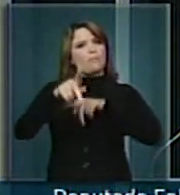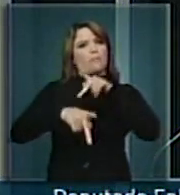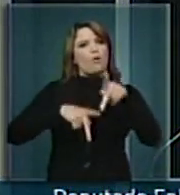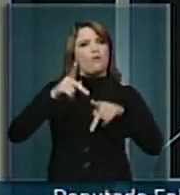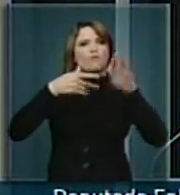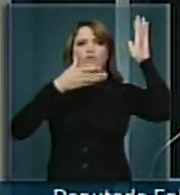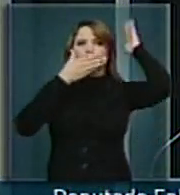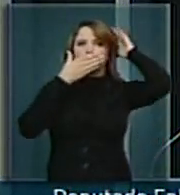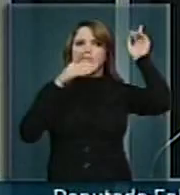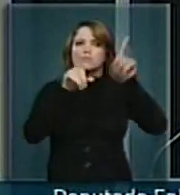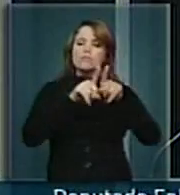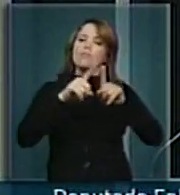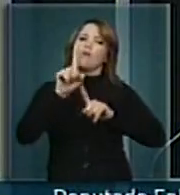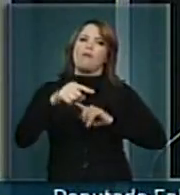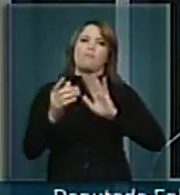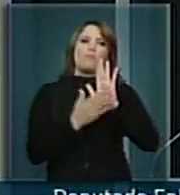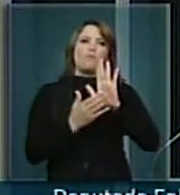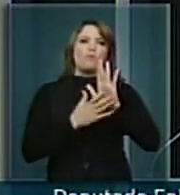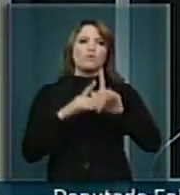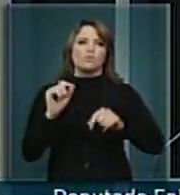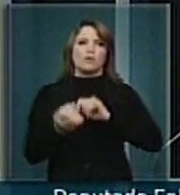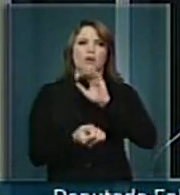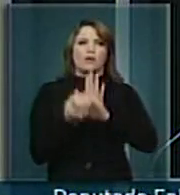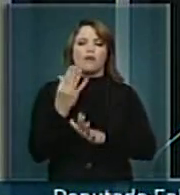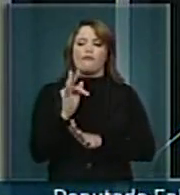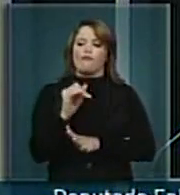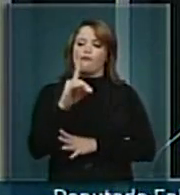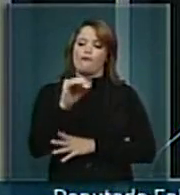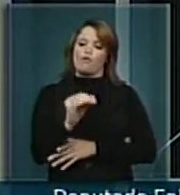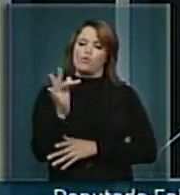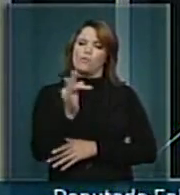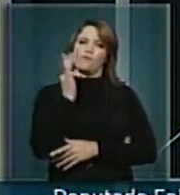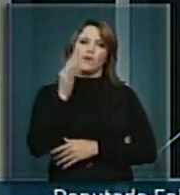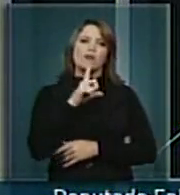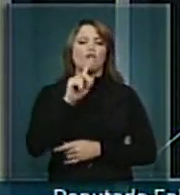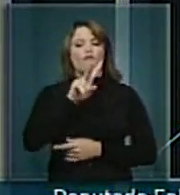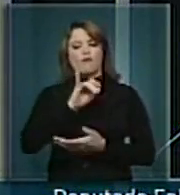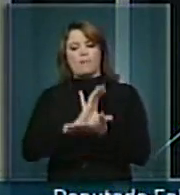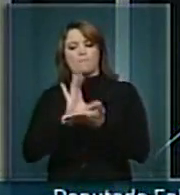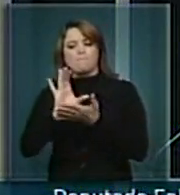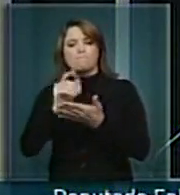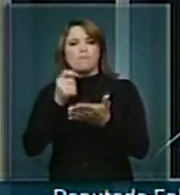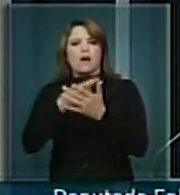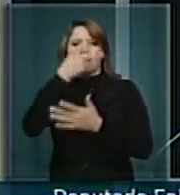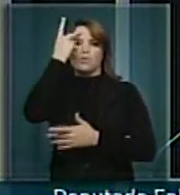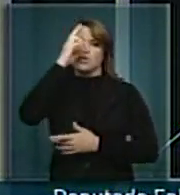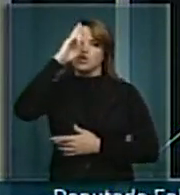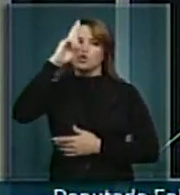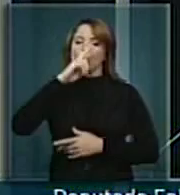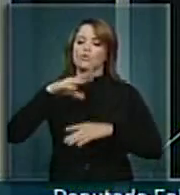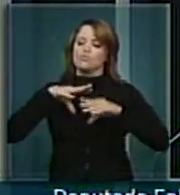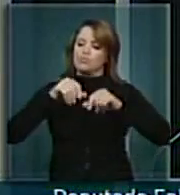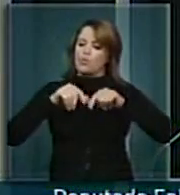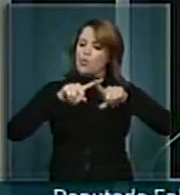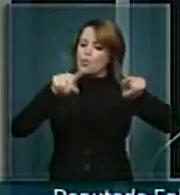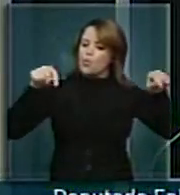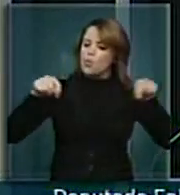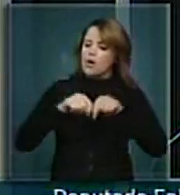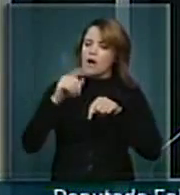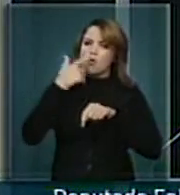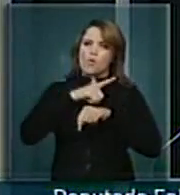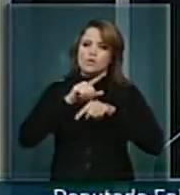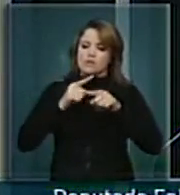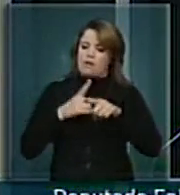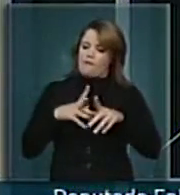Indígenas. Também a proposta de criação de fundo federal para indenizar proprietários de áreas alcançadas